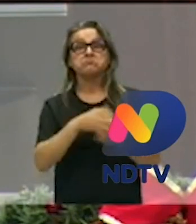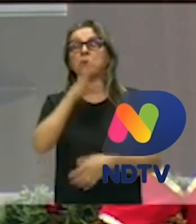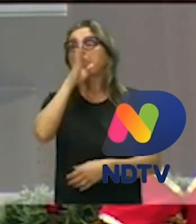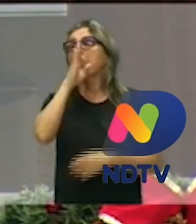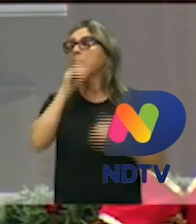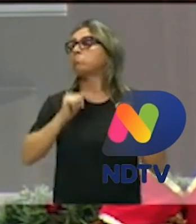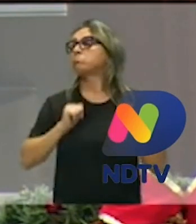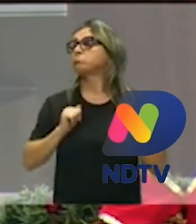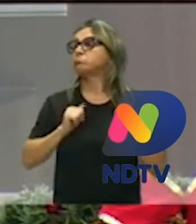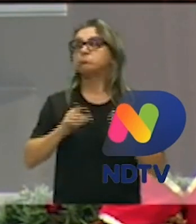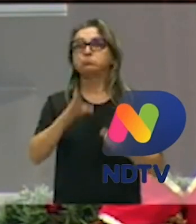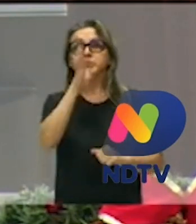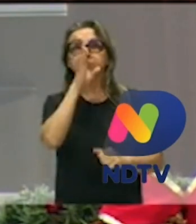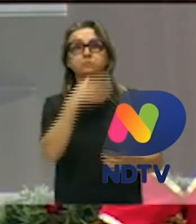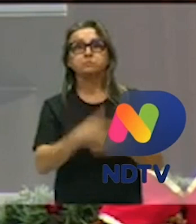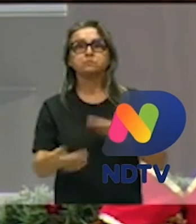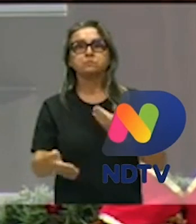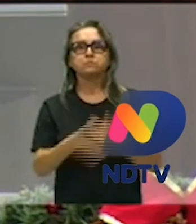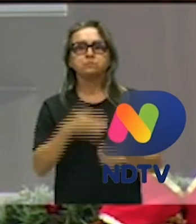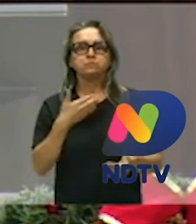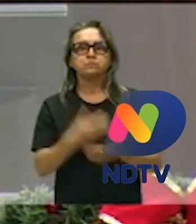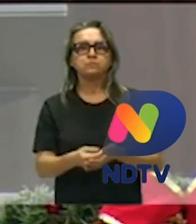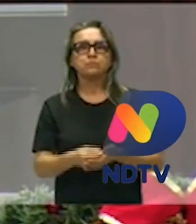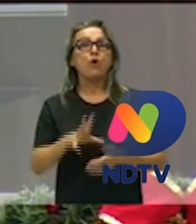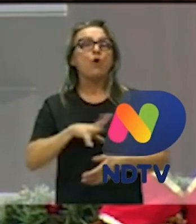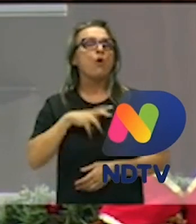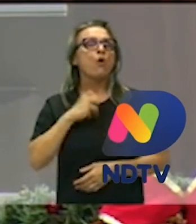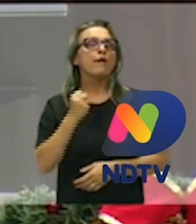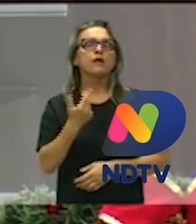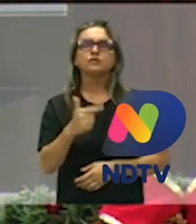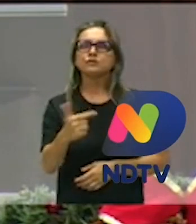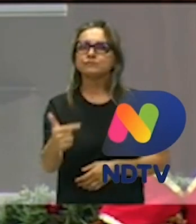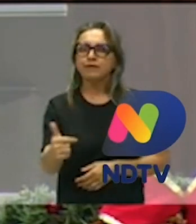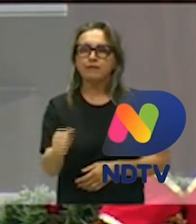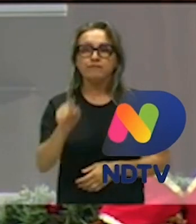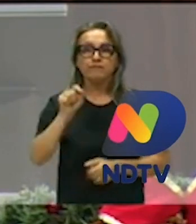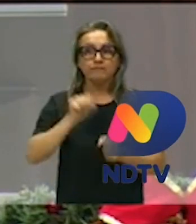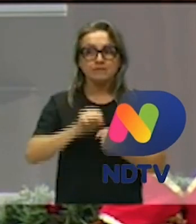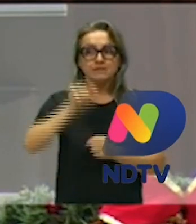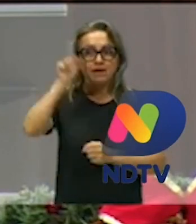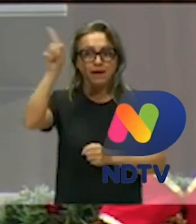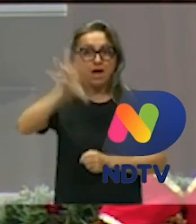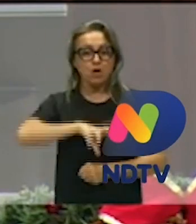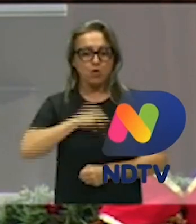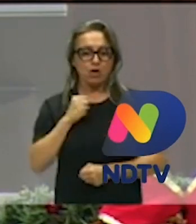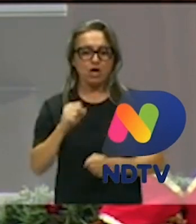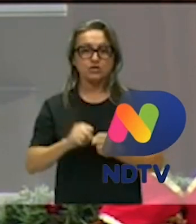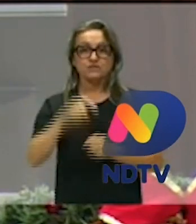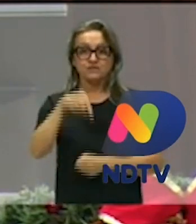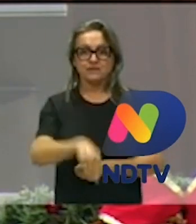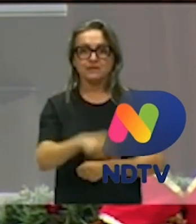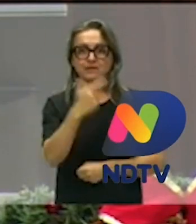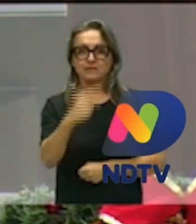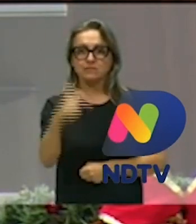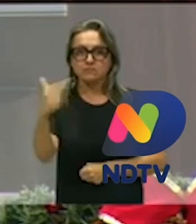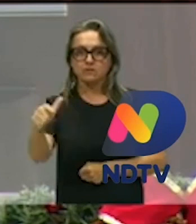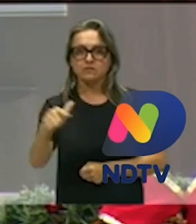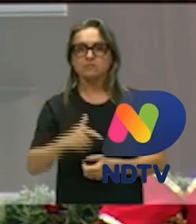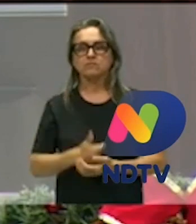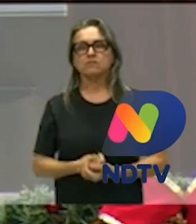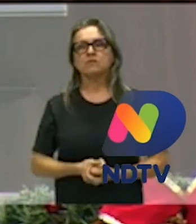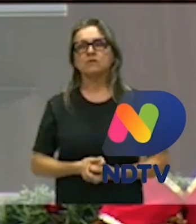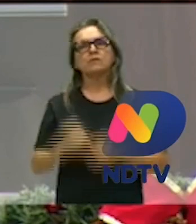se eu me teve aqui ou seja não teve coragem para fazer lá e não teve coragem para fazer aqui então precisa